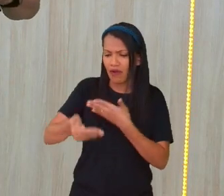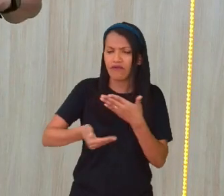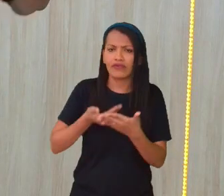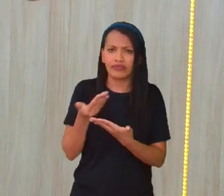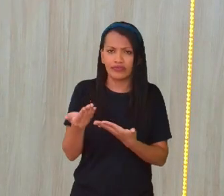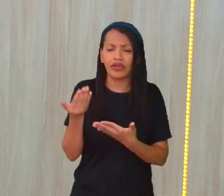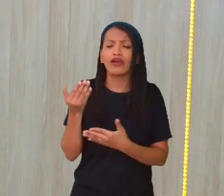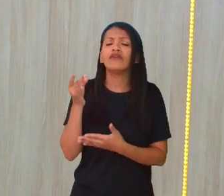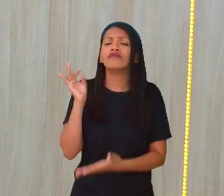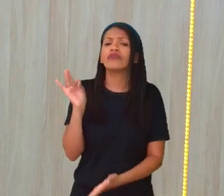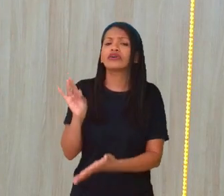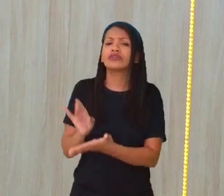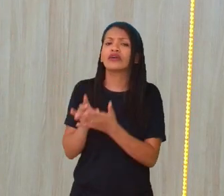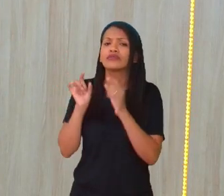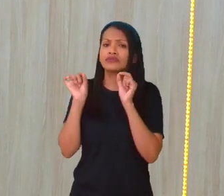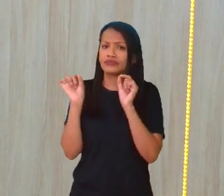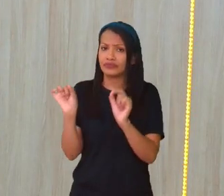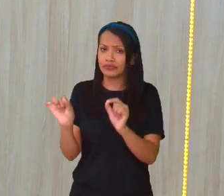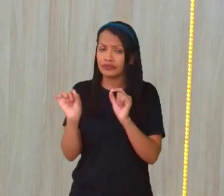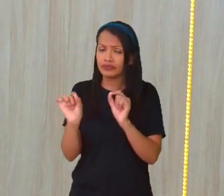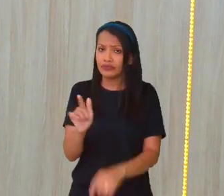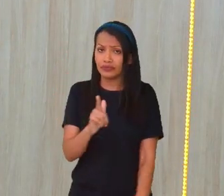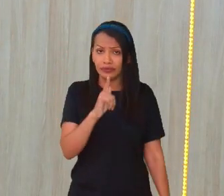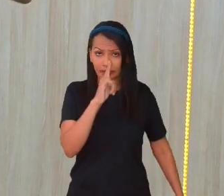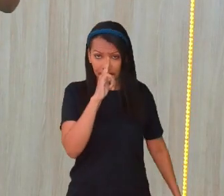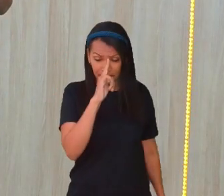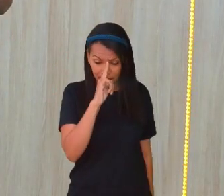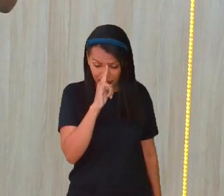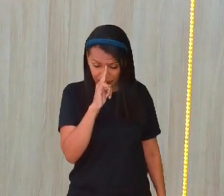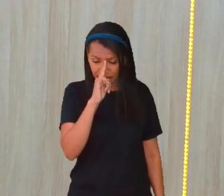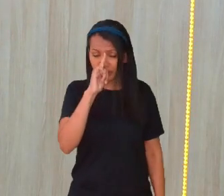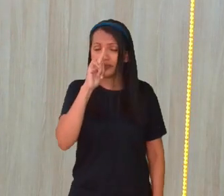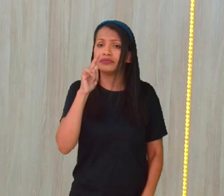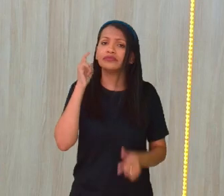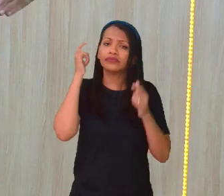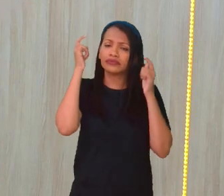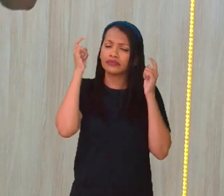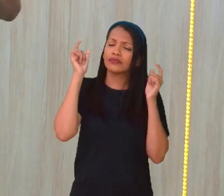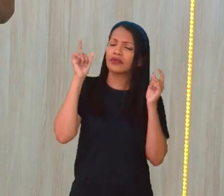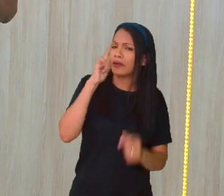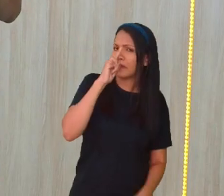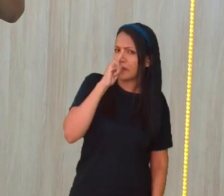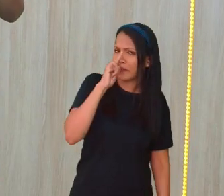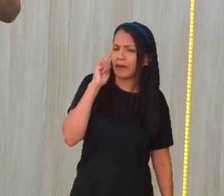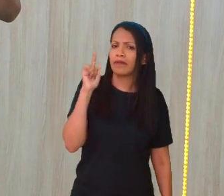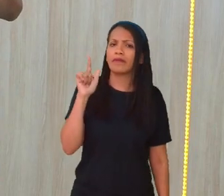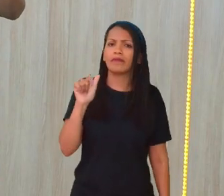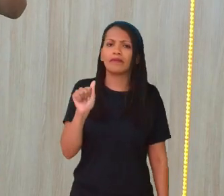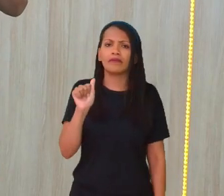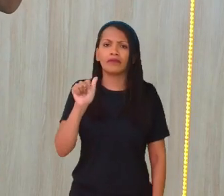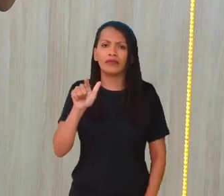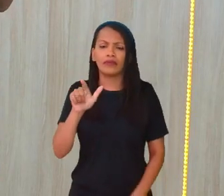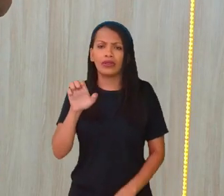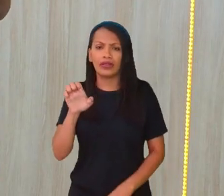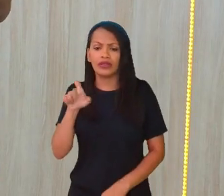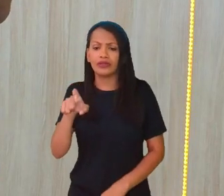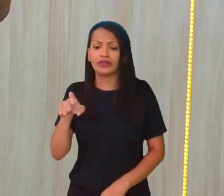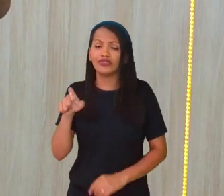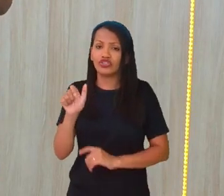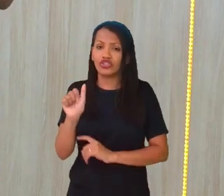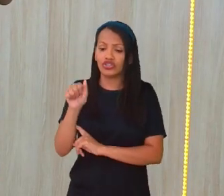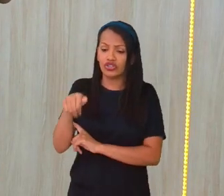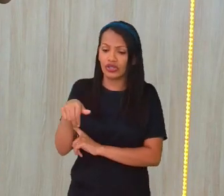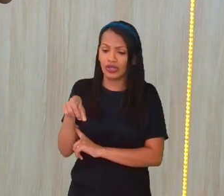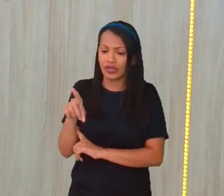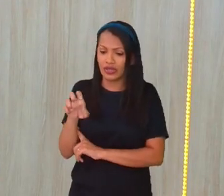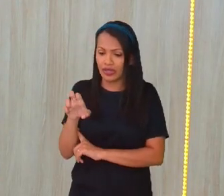fato? O Império, a Grécia da Macedônia de Alexandre o Grande invadiu o Egito, tanto que a civilização ptolomaica, né, que